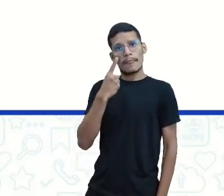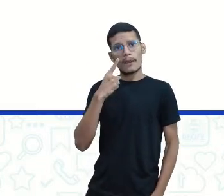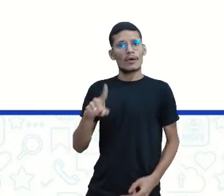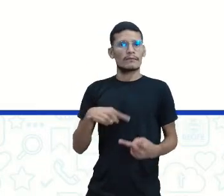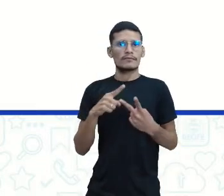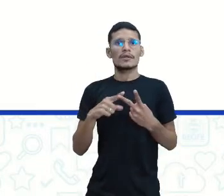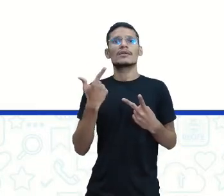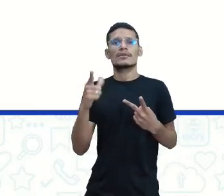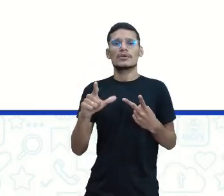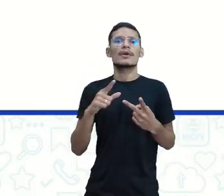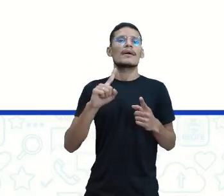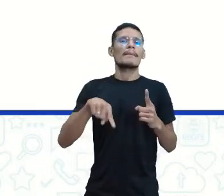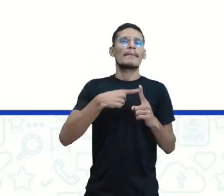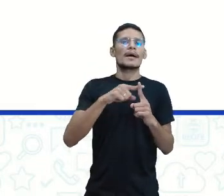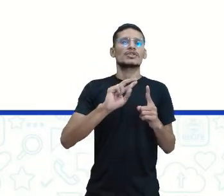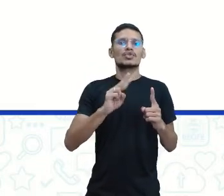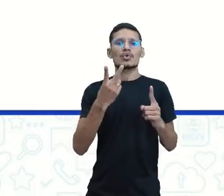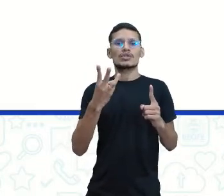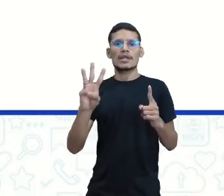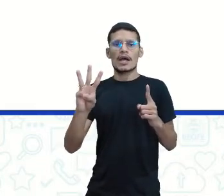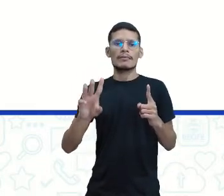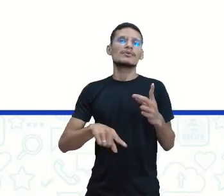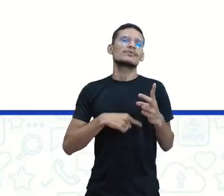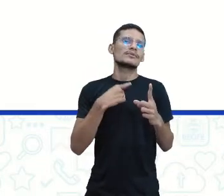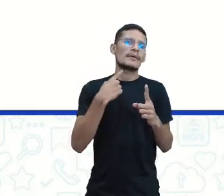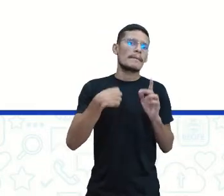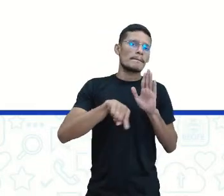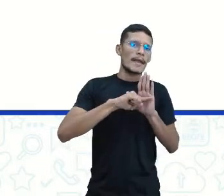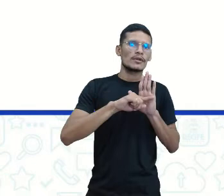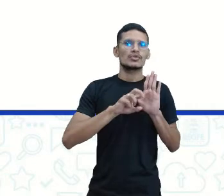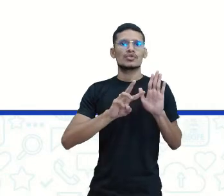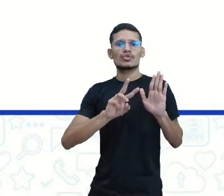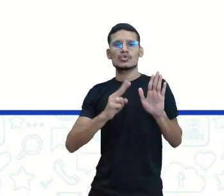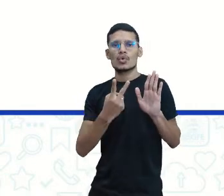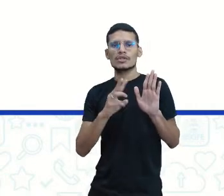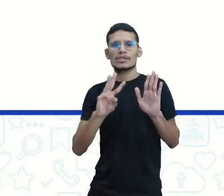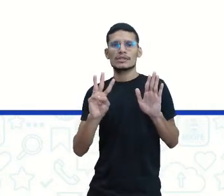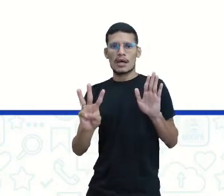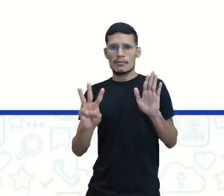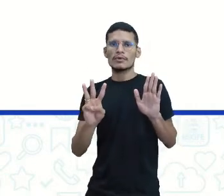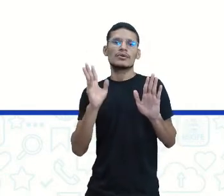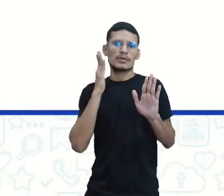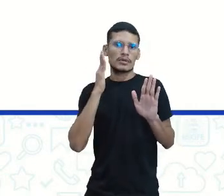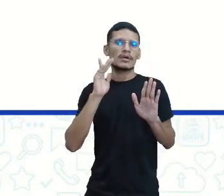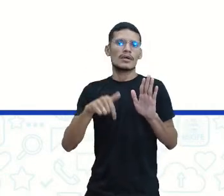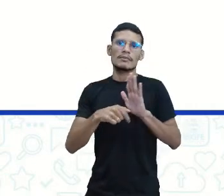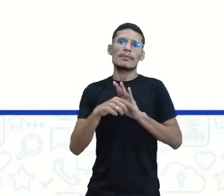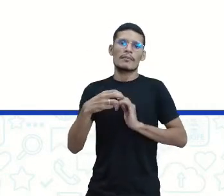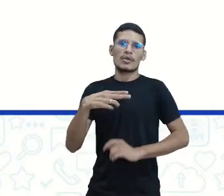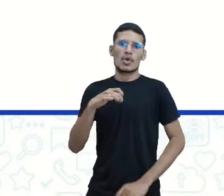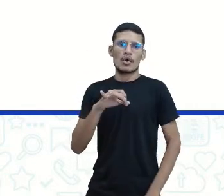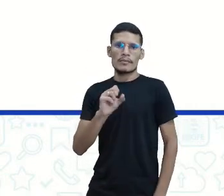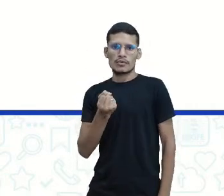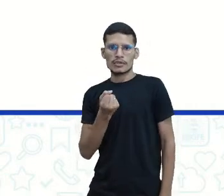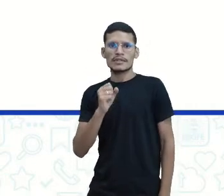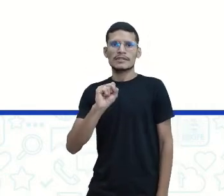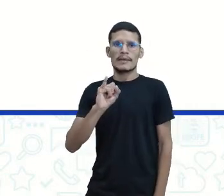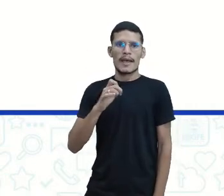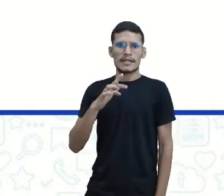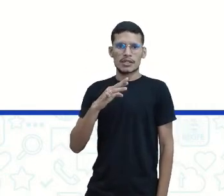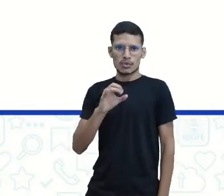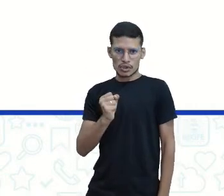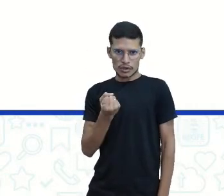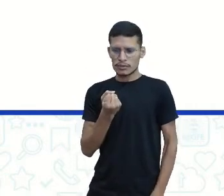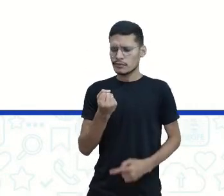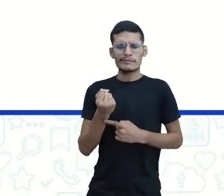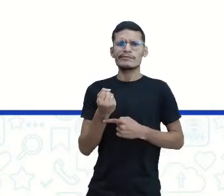o mais 2W e o menos 2W. Eles são monômios simétricos, certo? Então, o que são